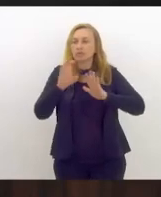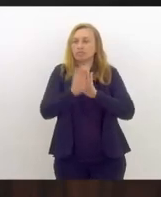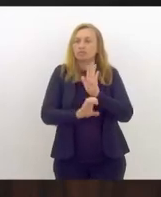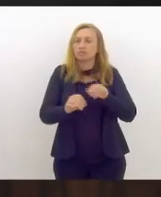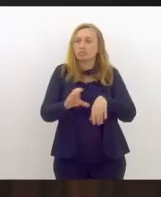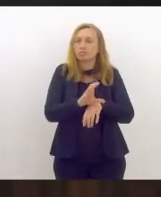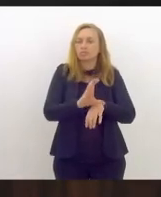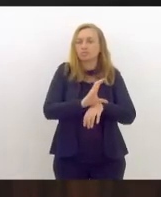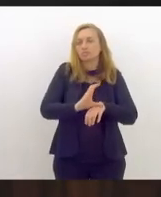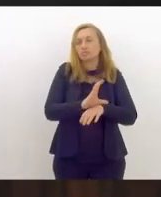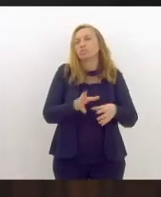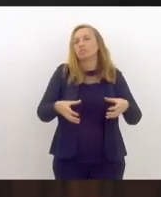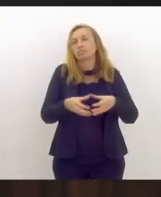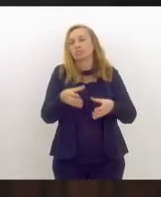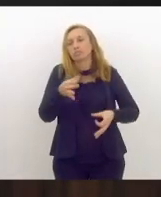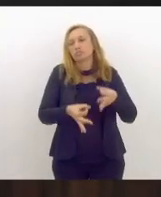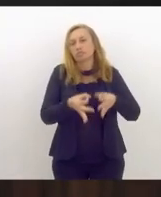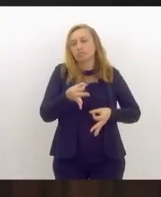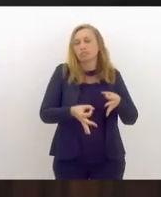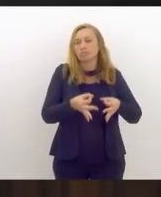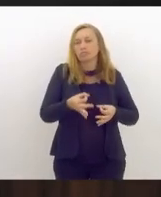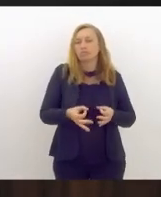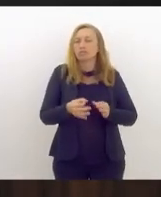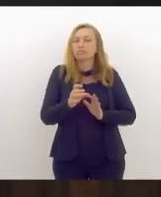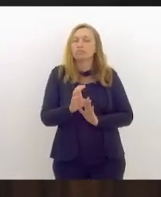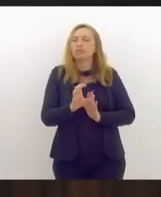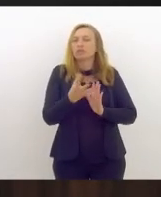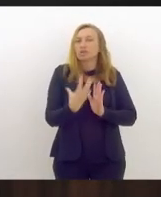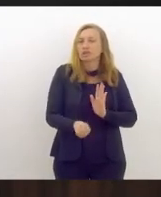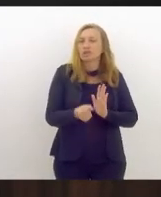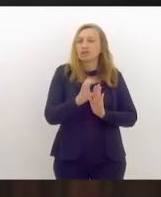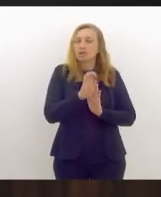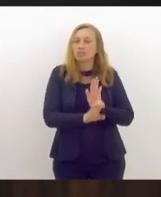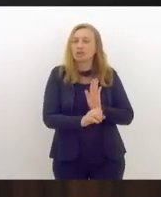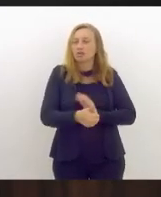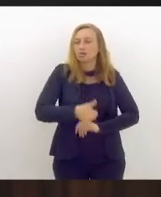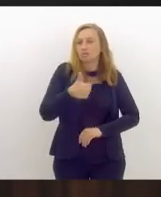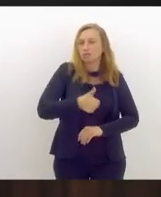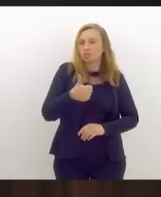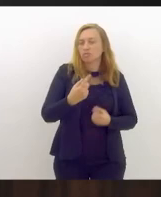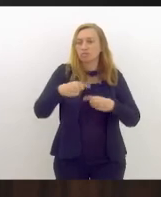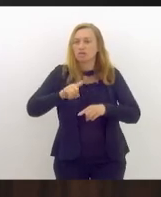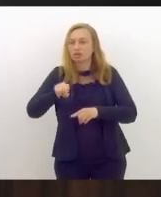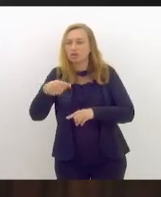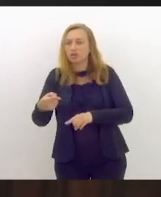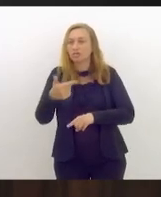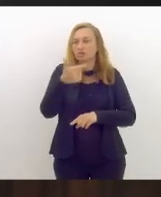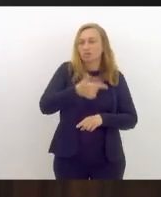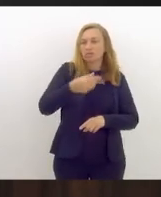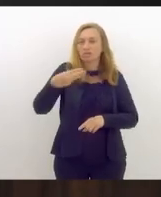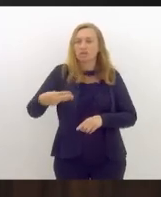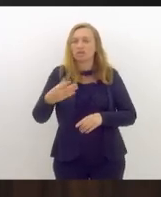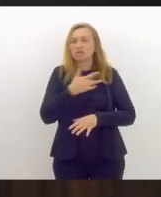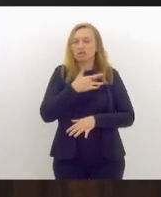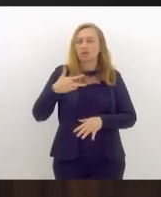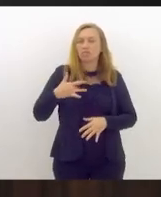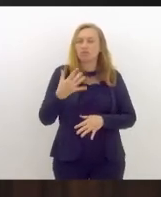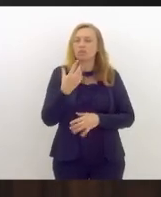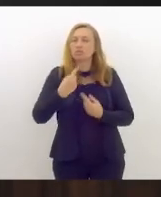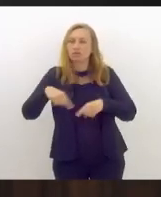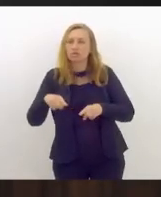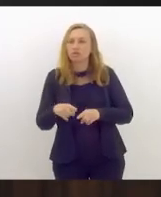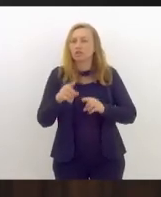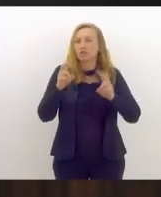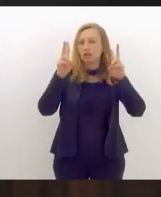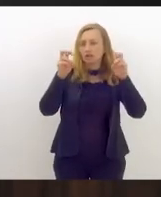Constituição e Justiça favorável à emenda número 1 e contrário às emendas 2 e 3. Saúde, contrário. De assuntos